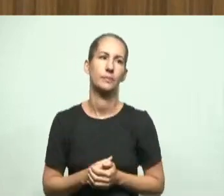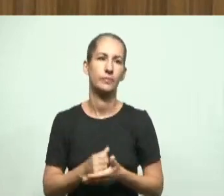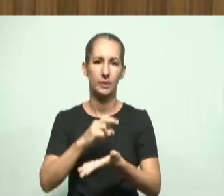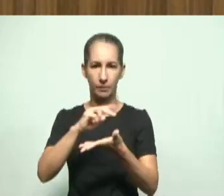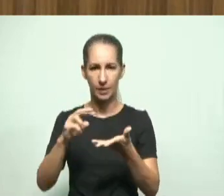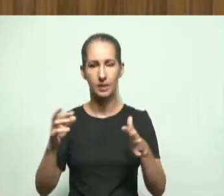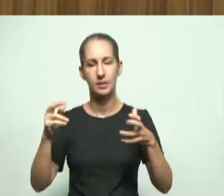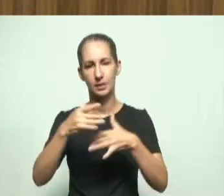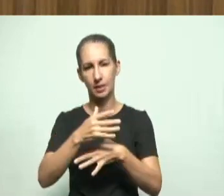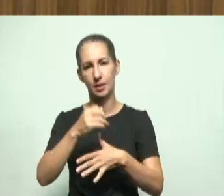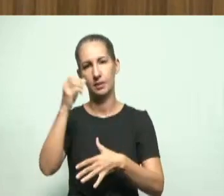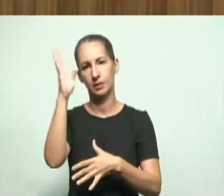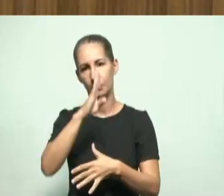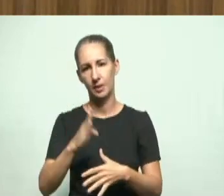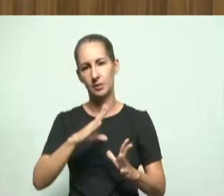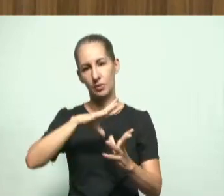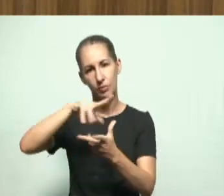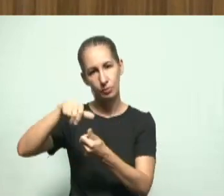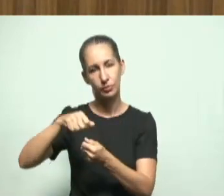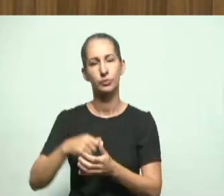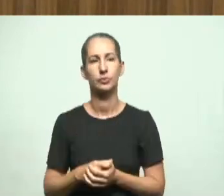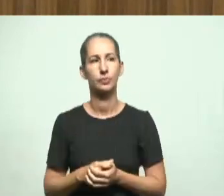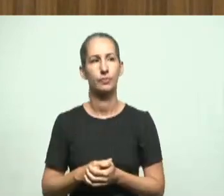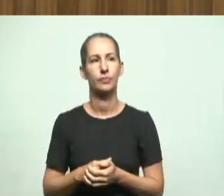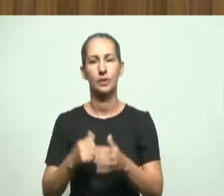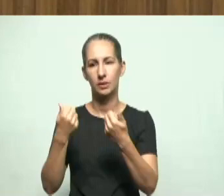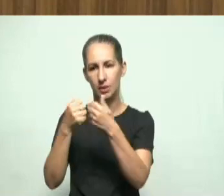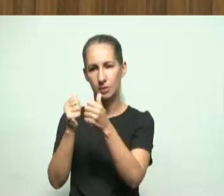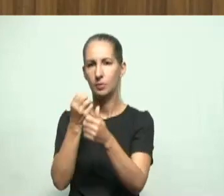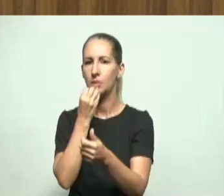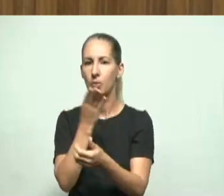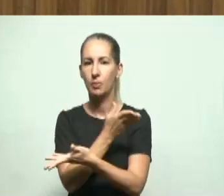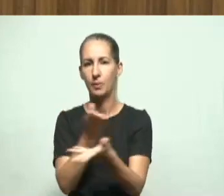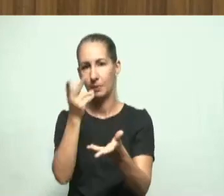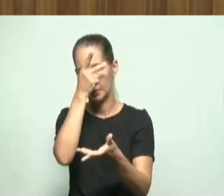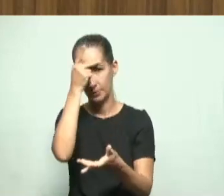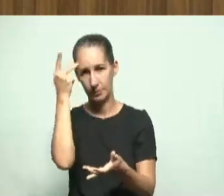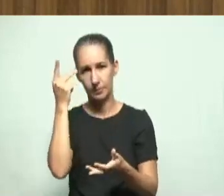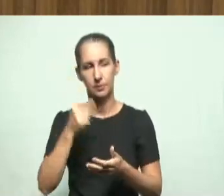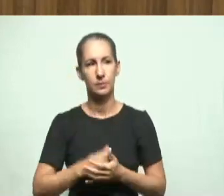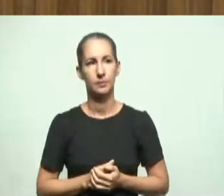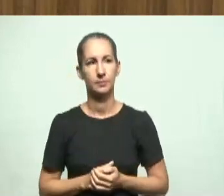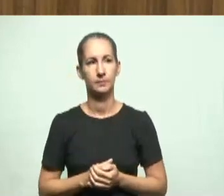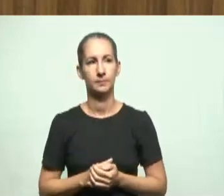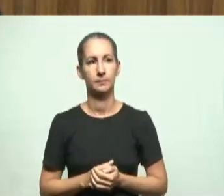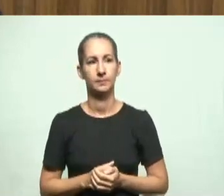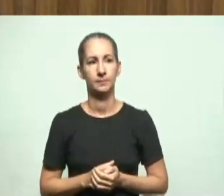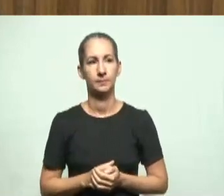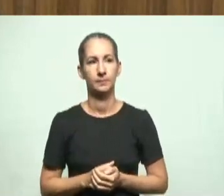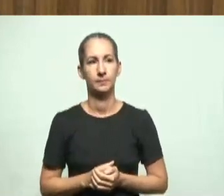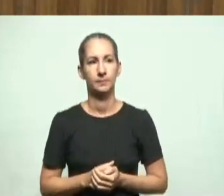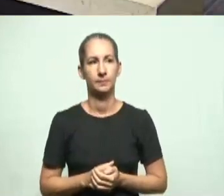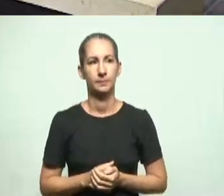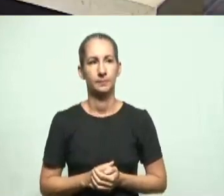várias cidades fora do Brasil, transporte de qualidade para as pessoas. Obrigado, senhor presidente.